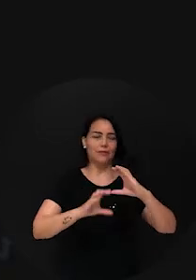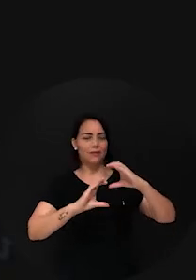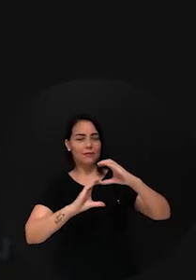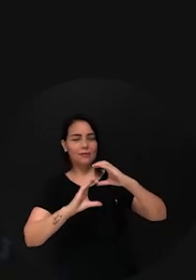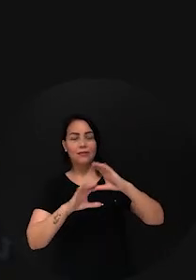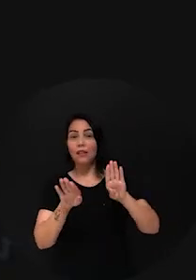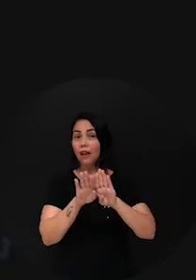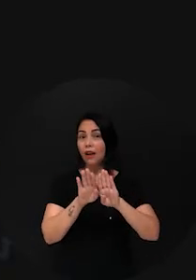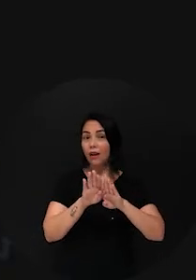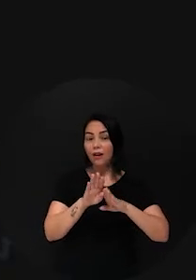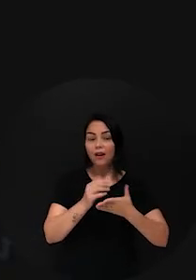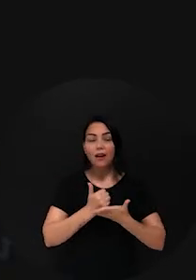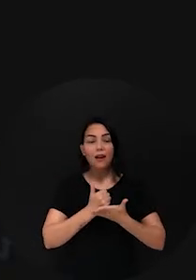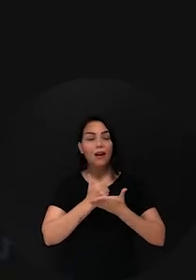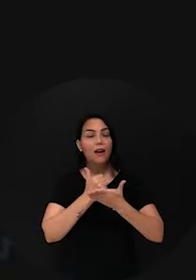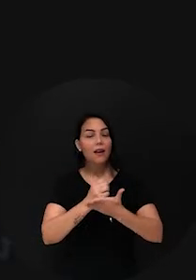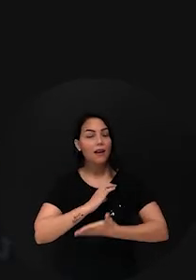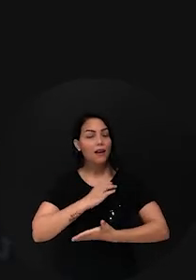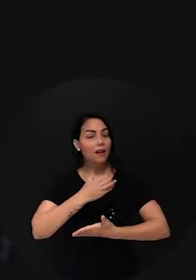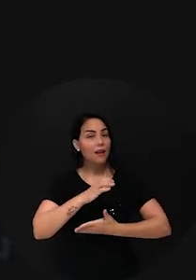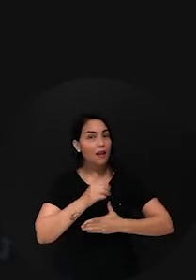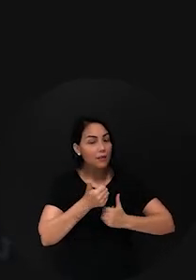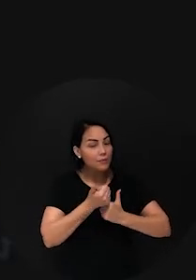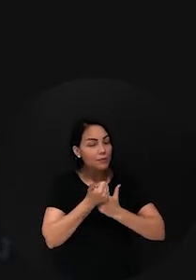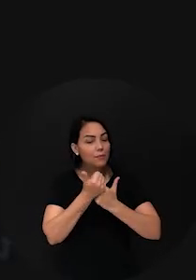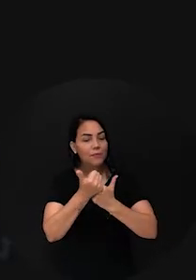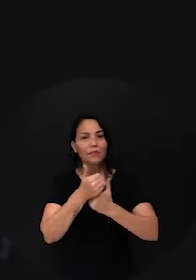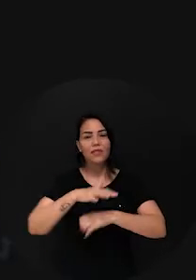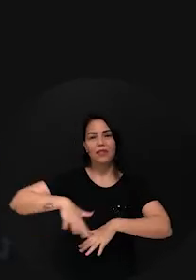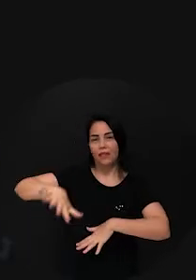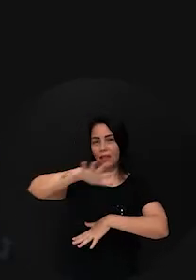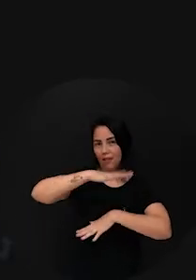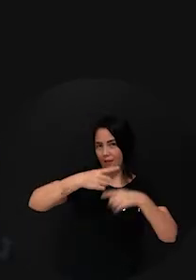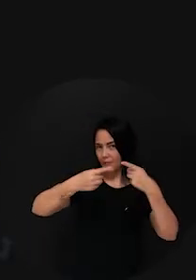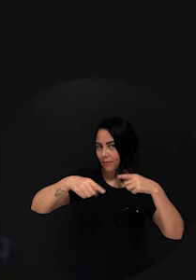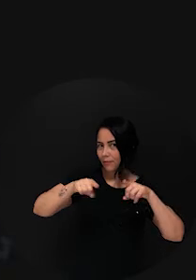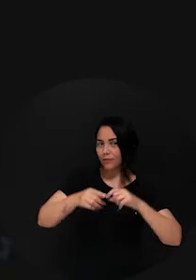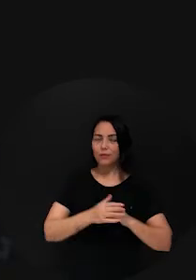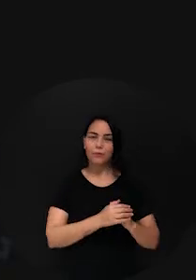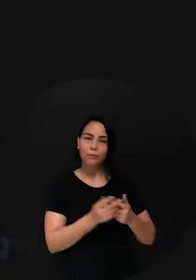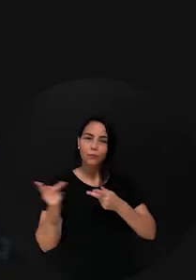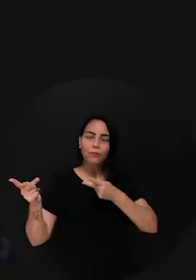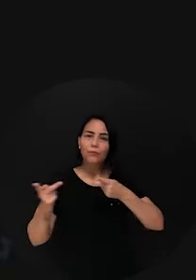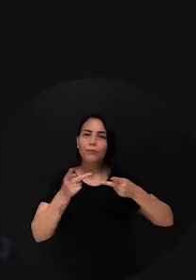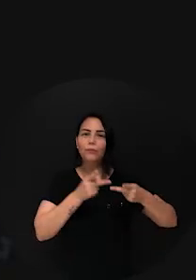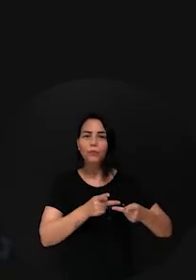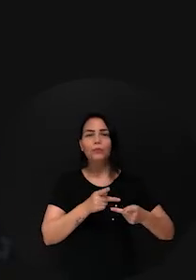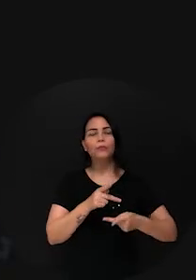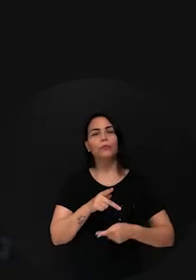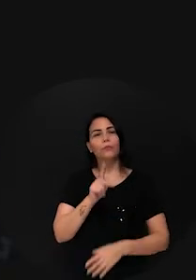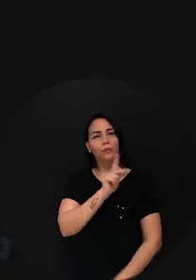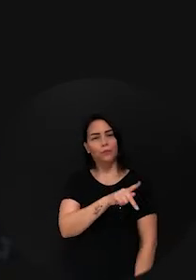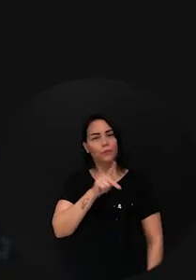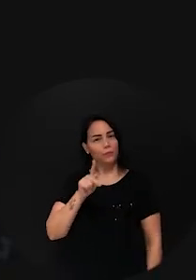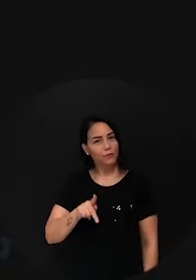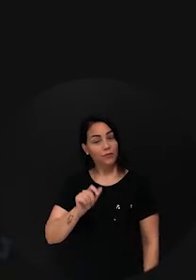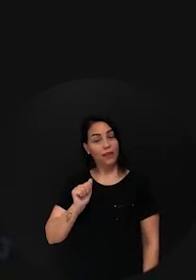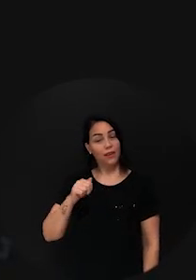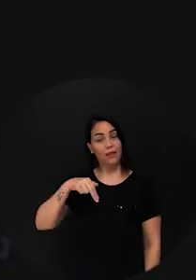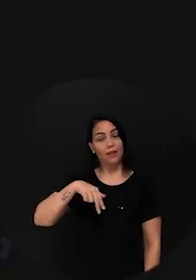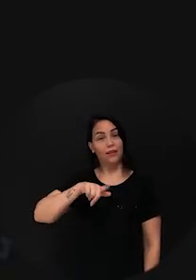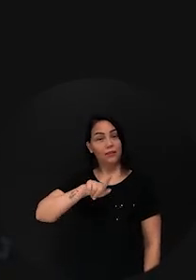da área de música. Estão comigo na live essa noite, então, a professora Ângela e o professor Samuca, que